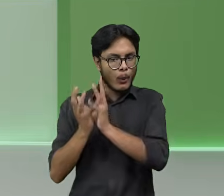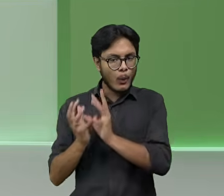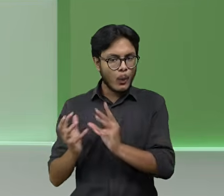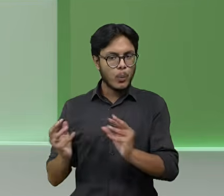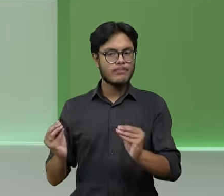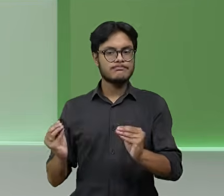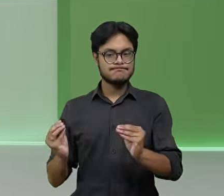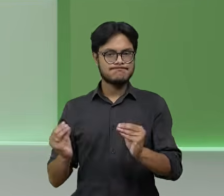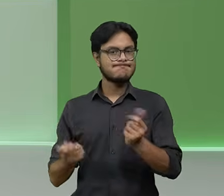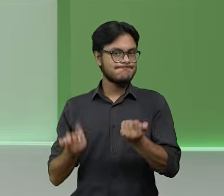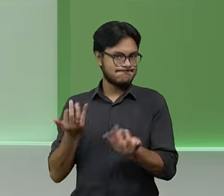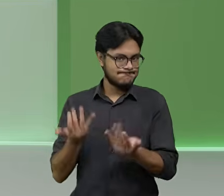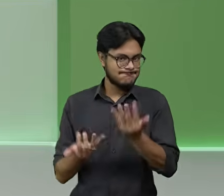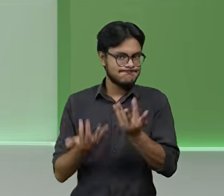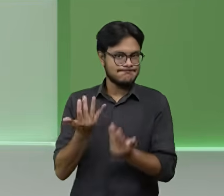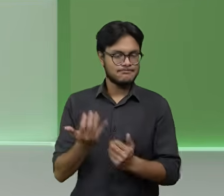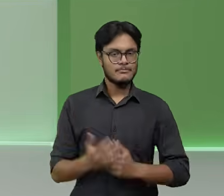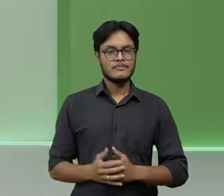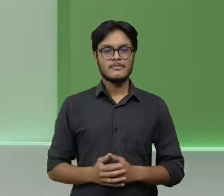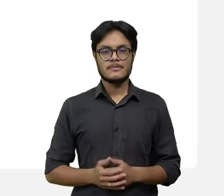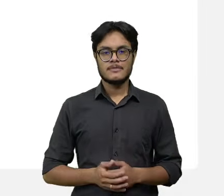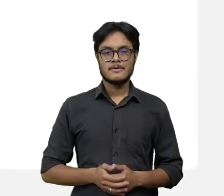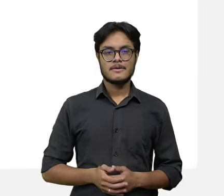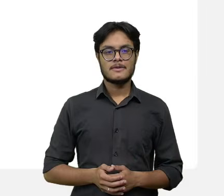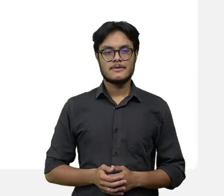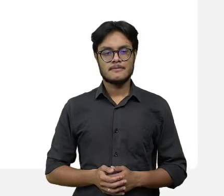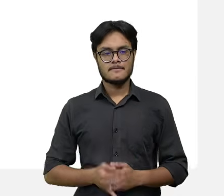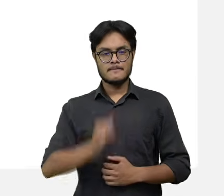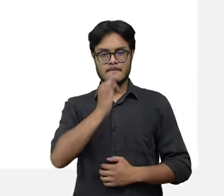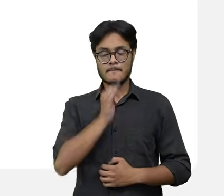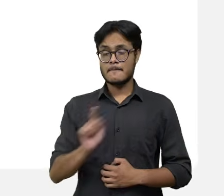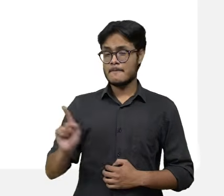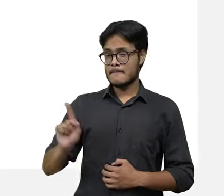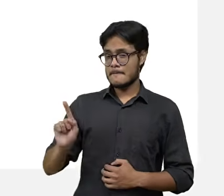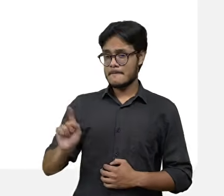Vai queimar o equipamento. Vamos continuar aqui.